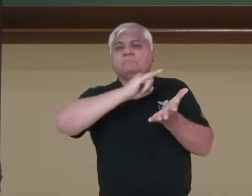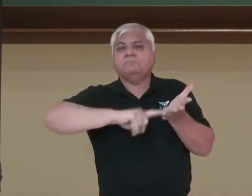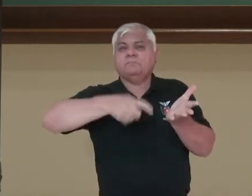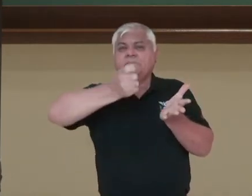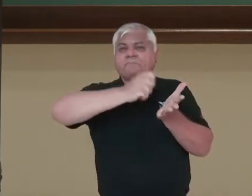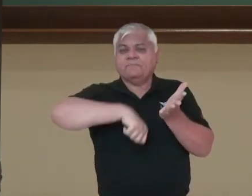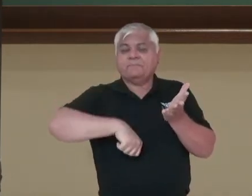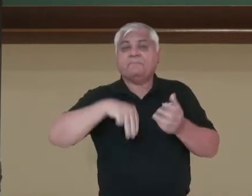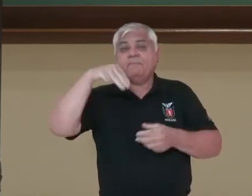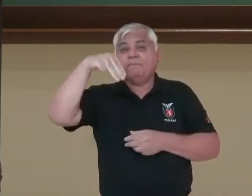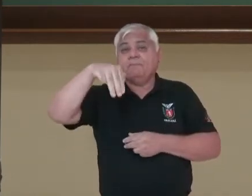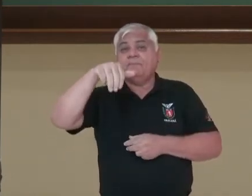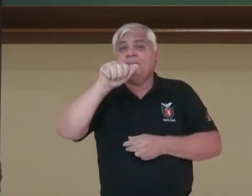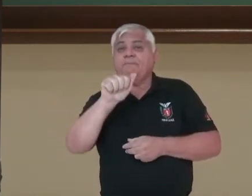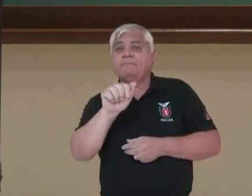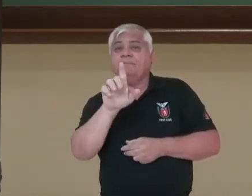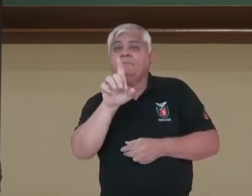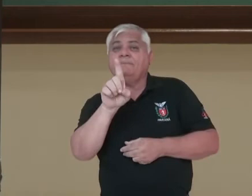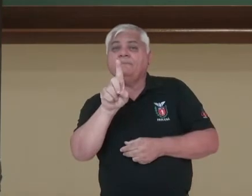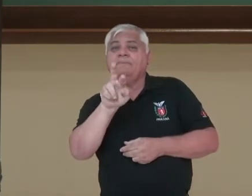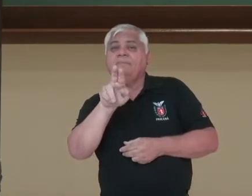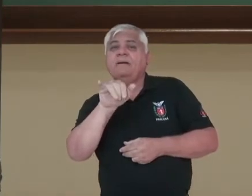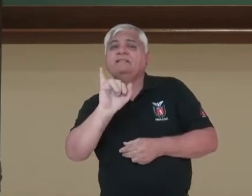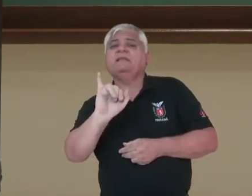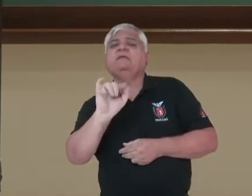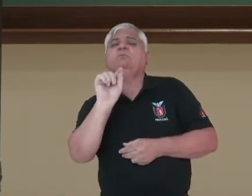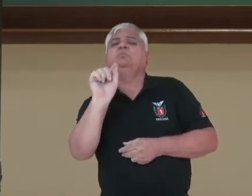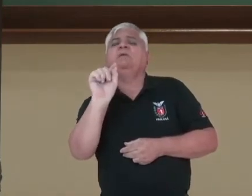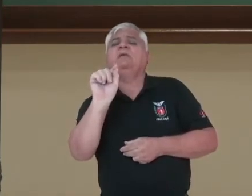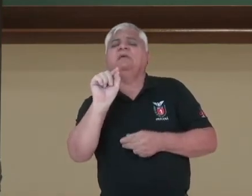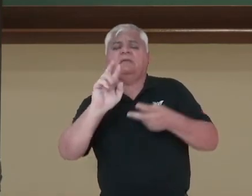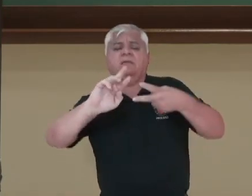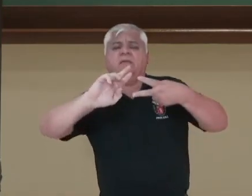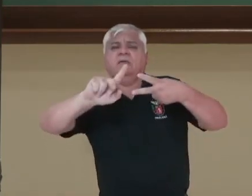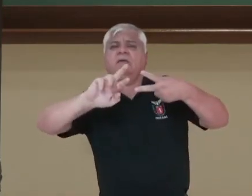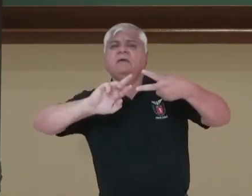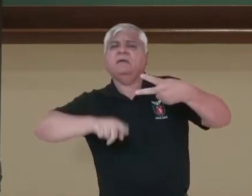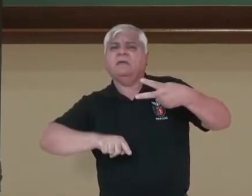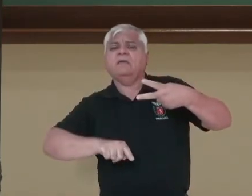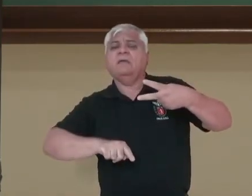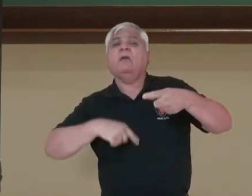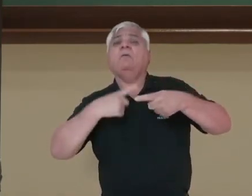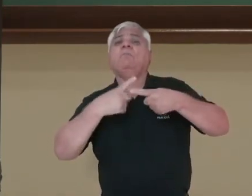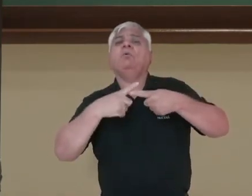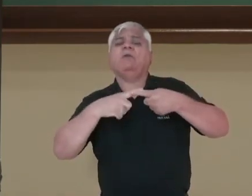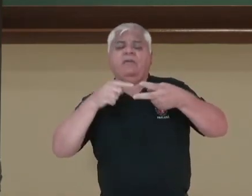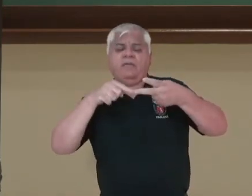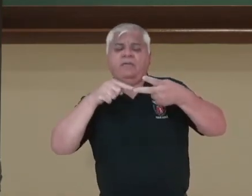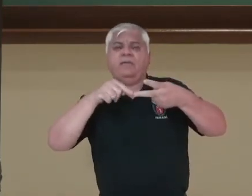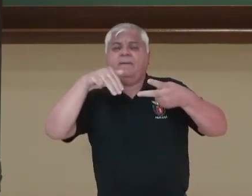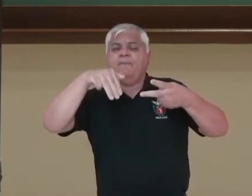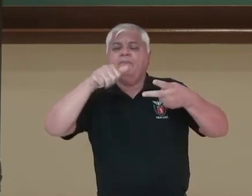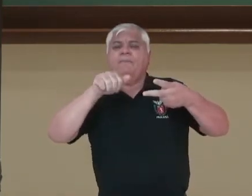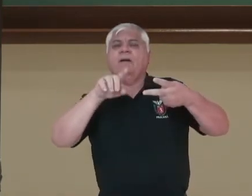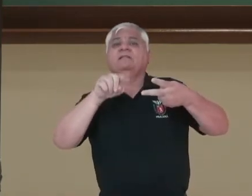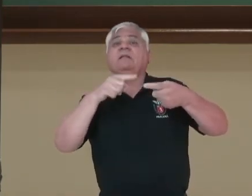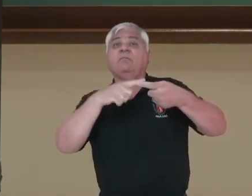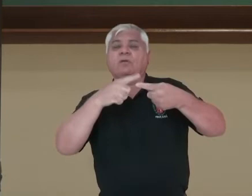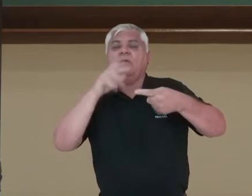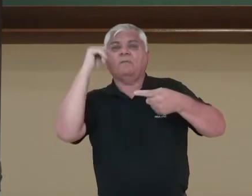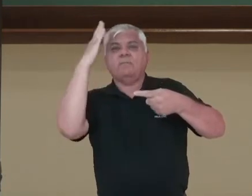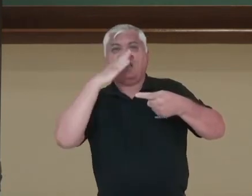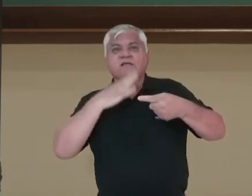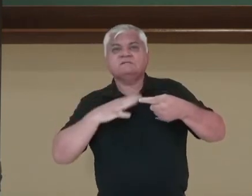reorganização, tivemos que pensar, né, porque o Brasil tinha aumentado de tamanho numa nova forma ali, num novo